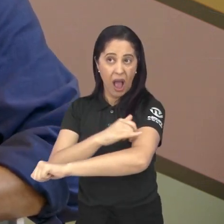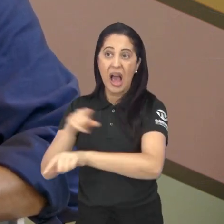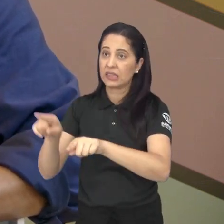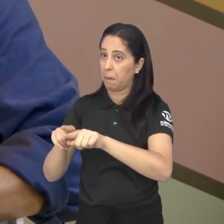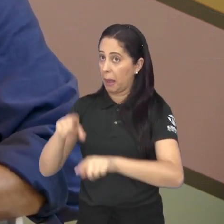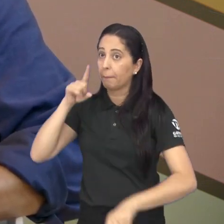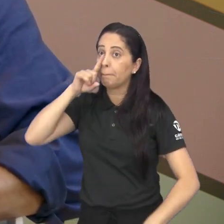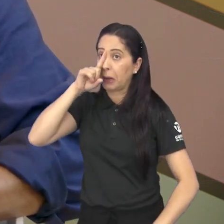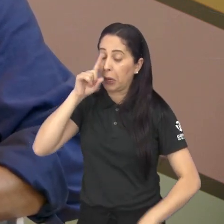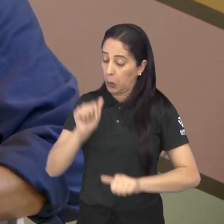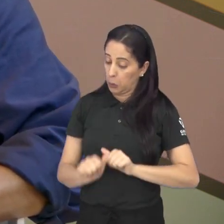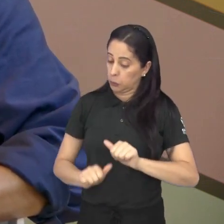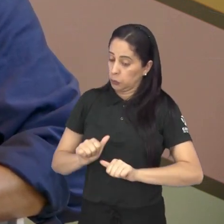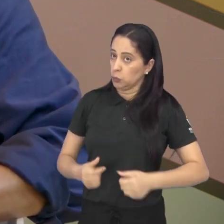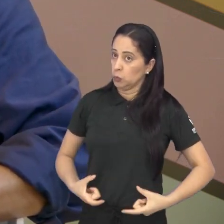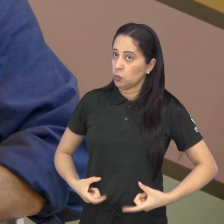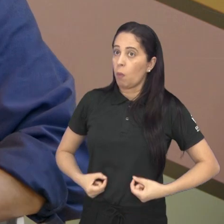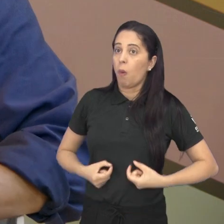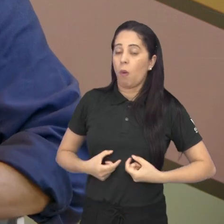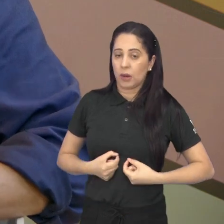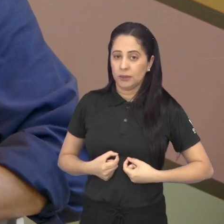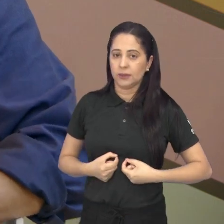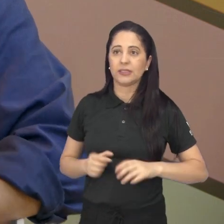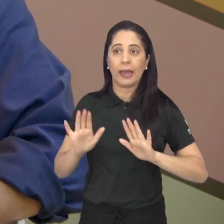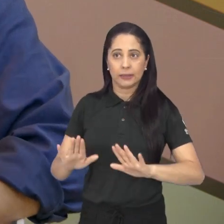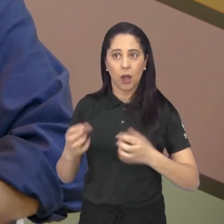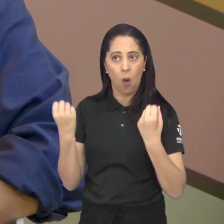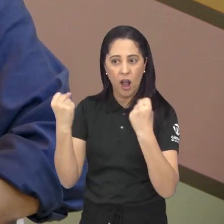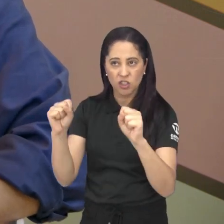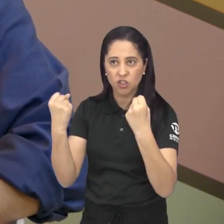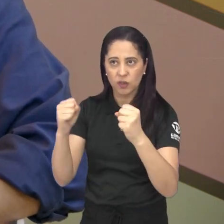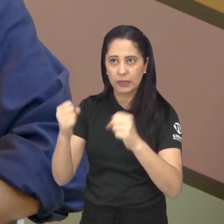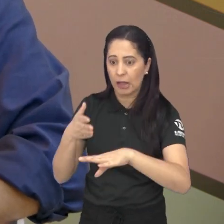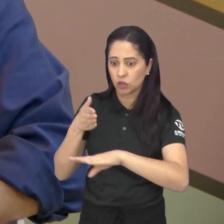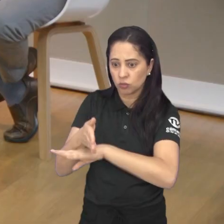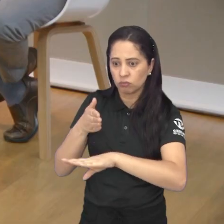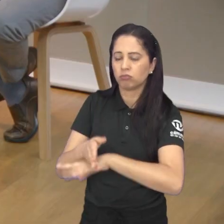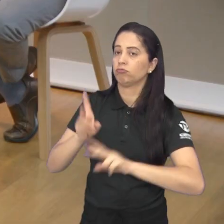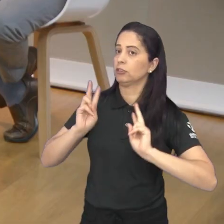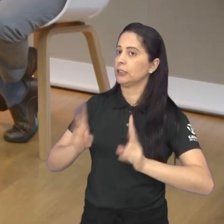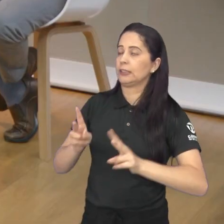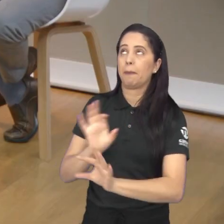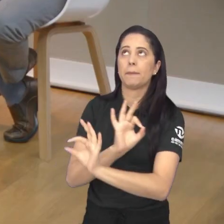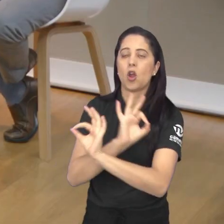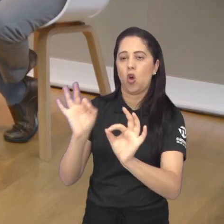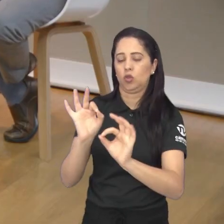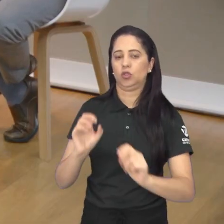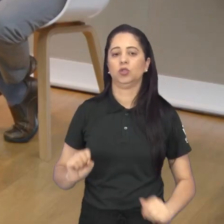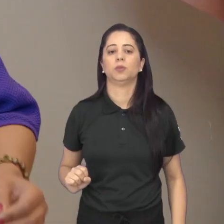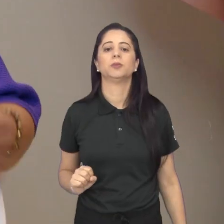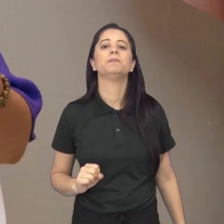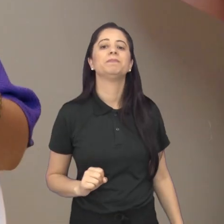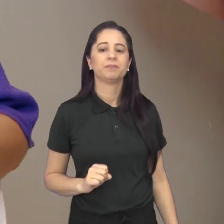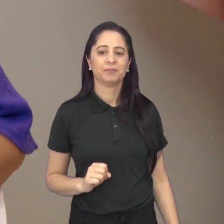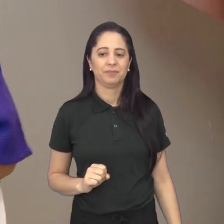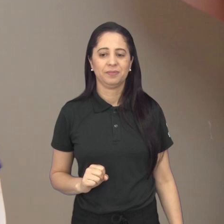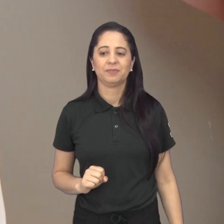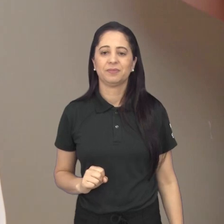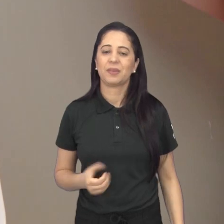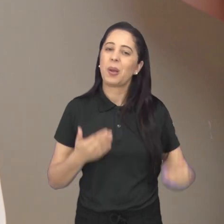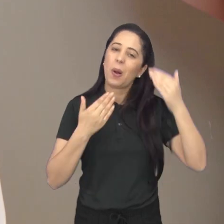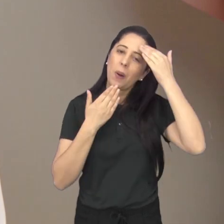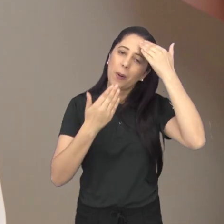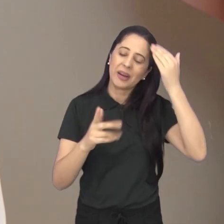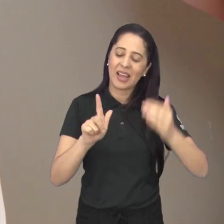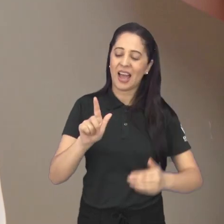fatores de risco para câncer de intestino. Então, a atividade física, sem dúvida, é um grande aliado. Sim, em todos os sentidos, né? Bom, agradecer o Gilles aí